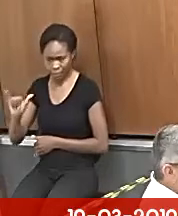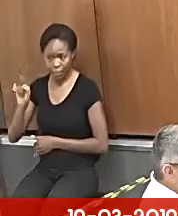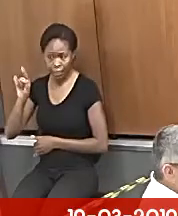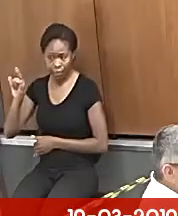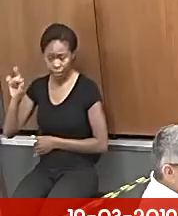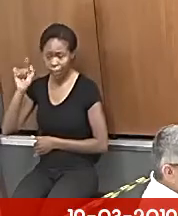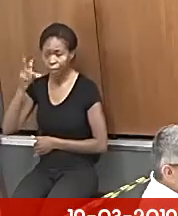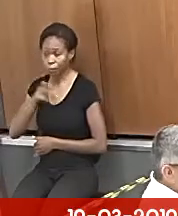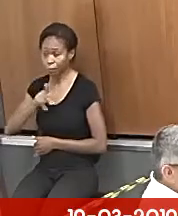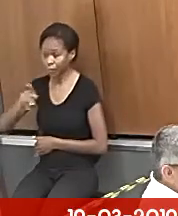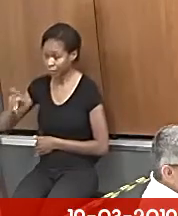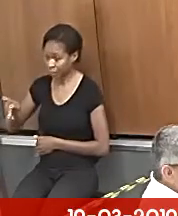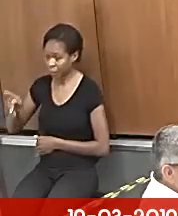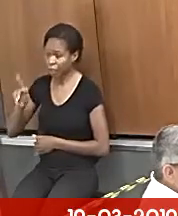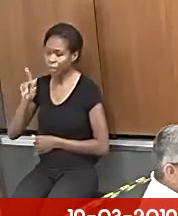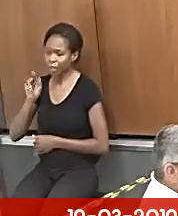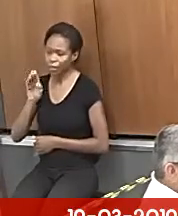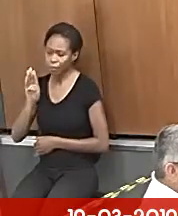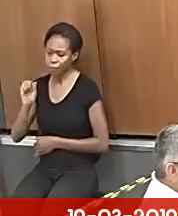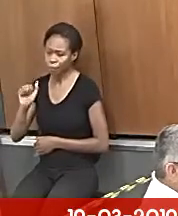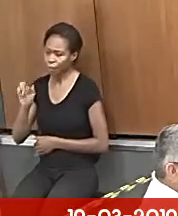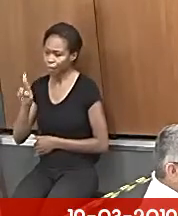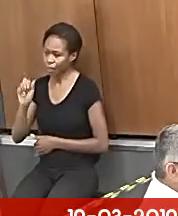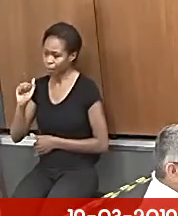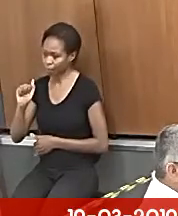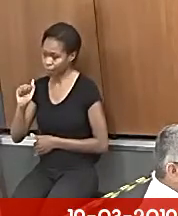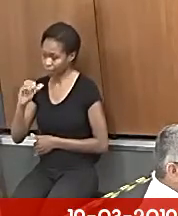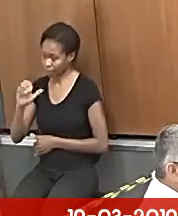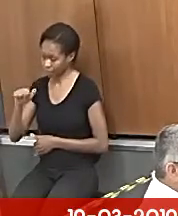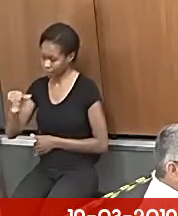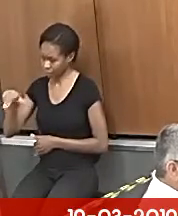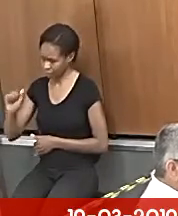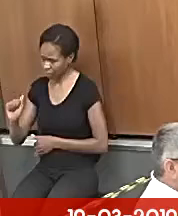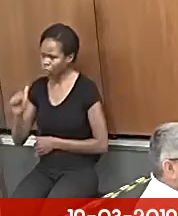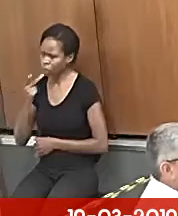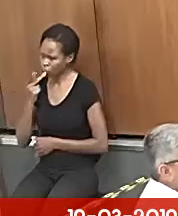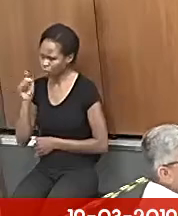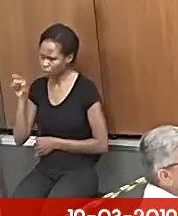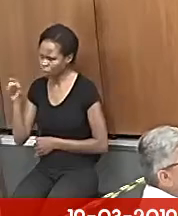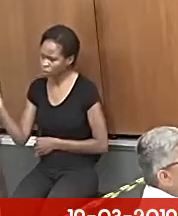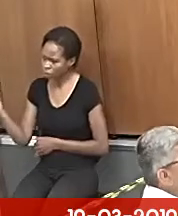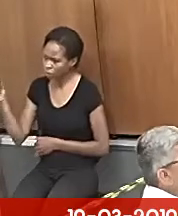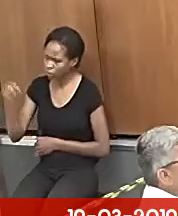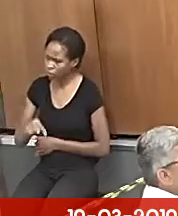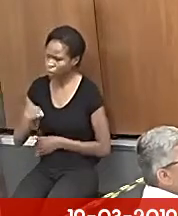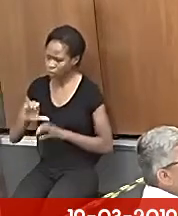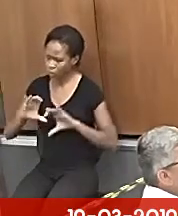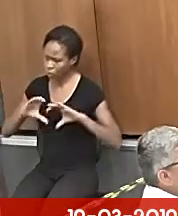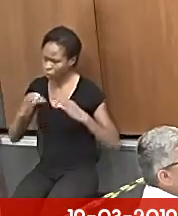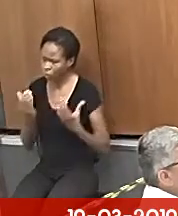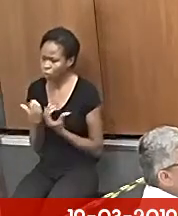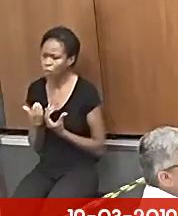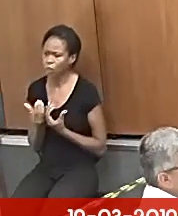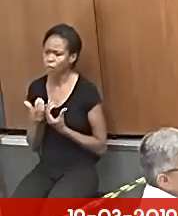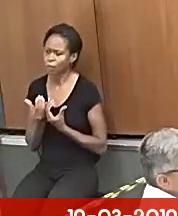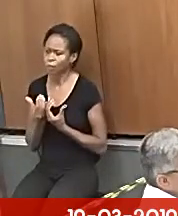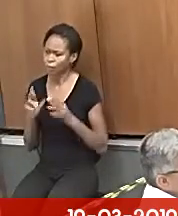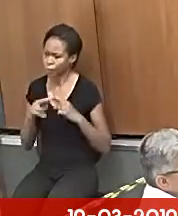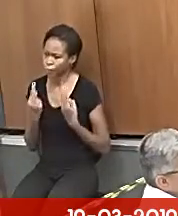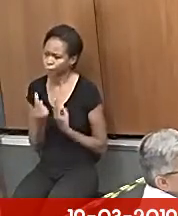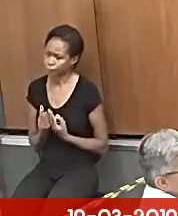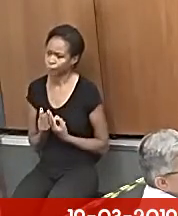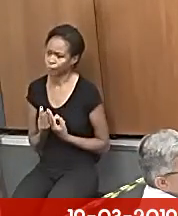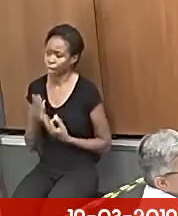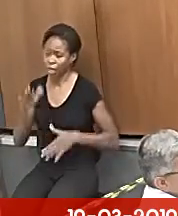na audiência pública para que a sua voz seja ouvida talvez aqui de barbacena será uma voz que vai clamar no